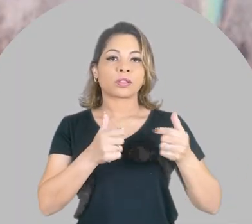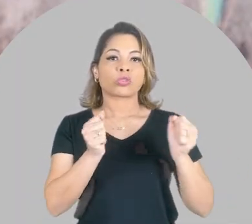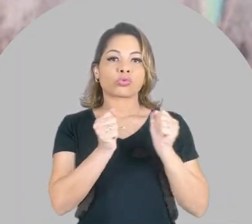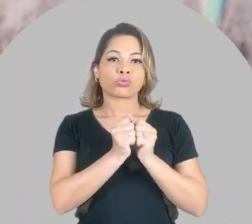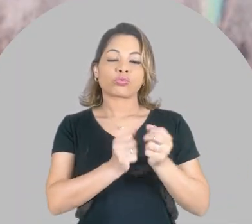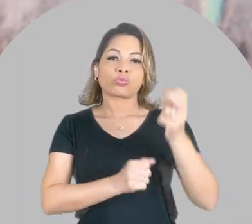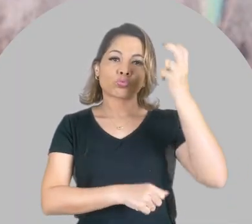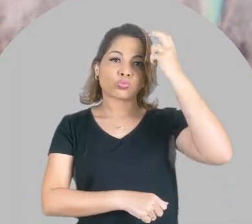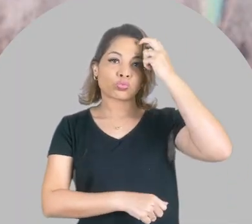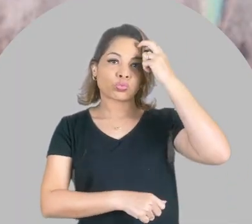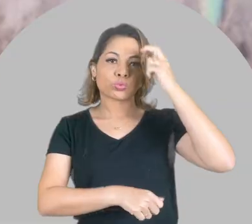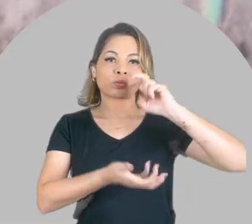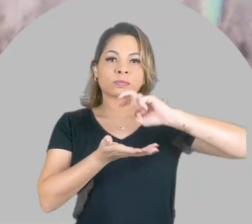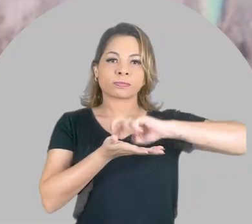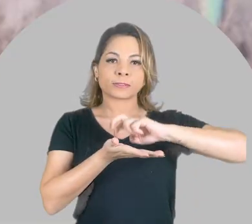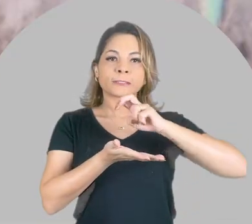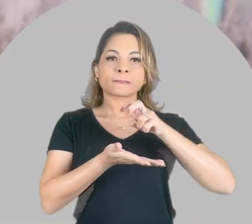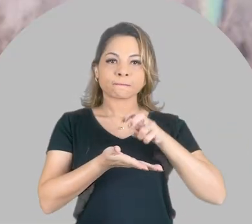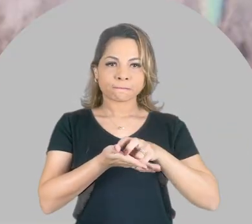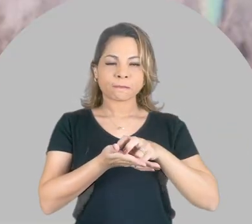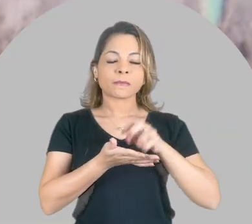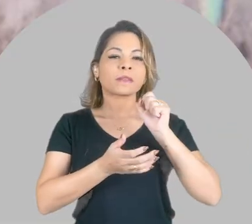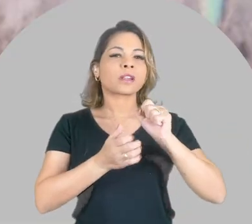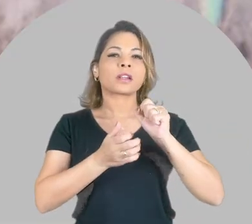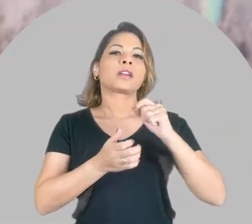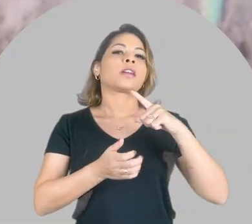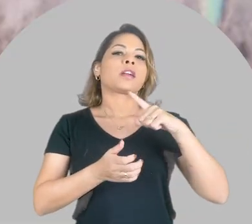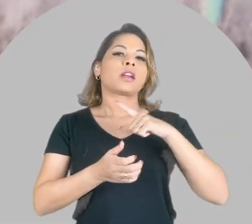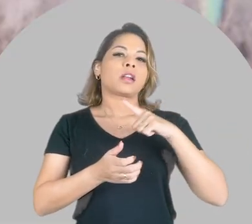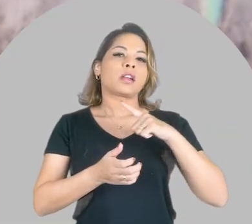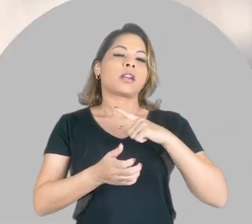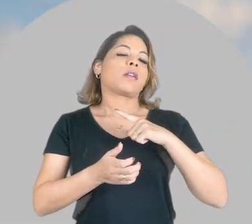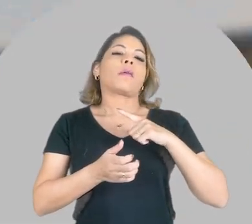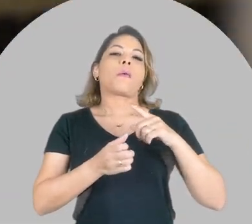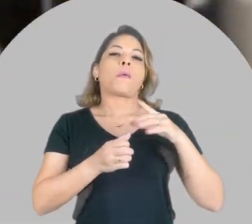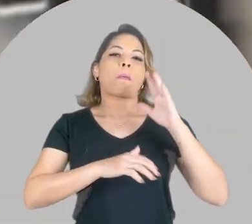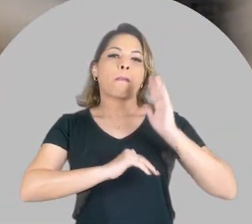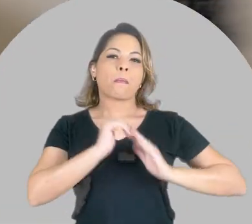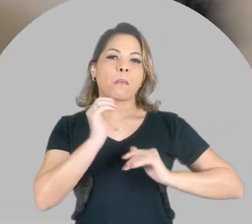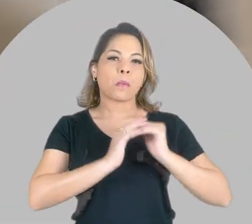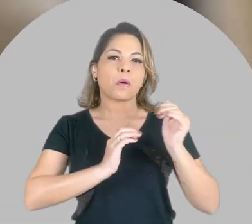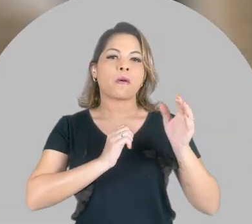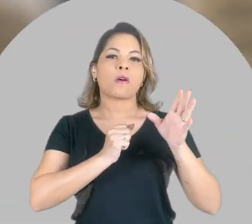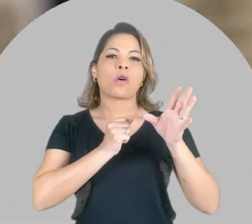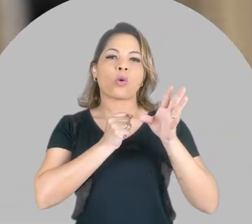hip hop, né? Atuando hoje no que a gente chama do elemento do conhecimento, né?